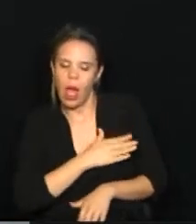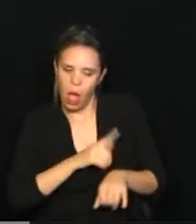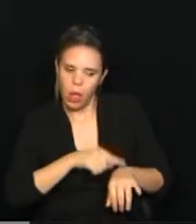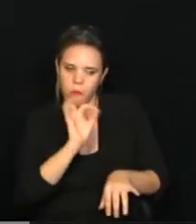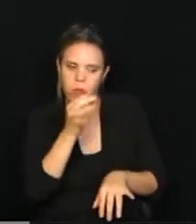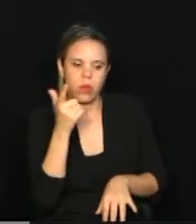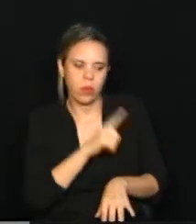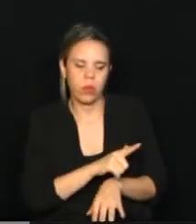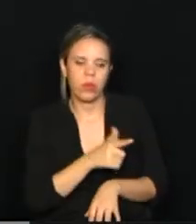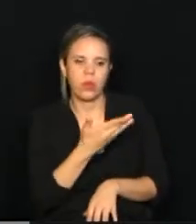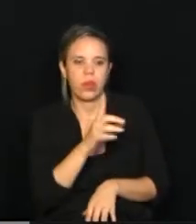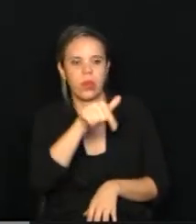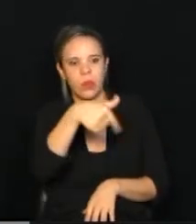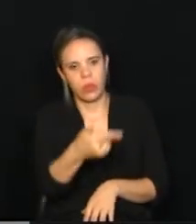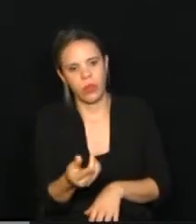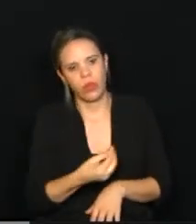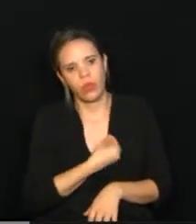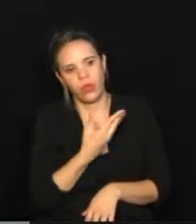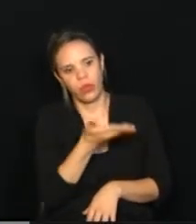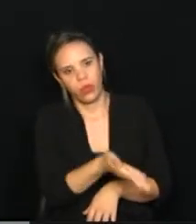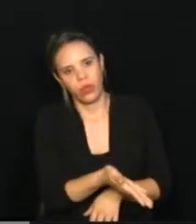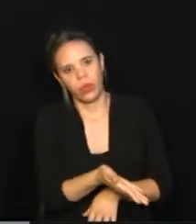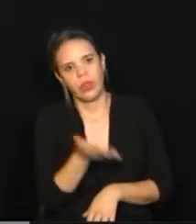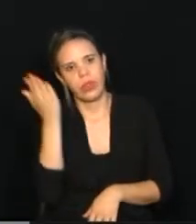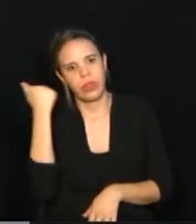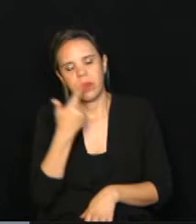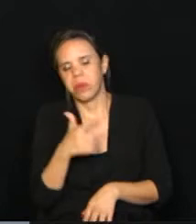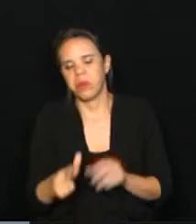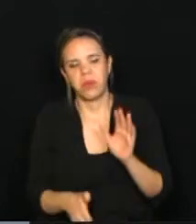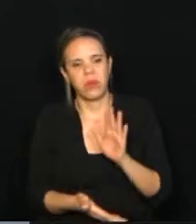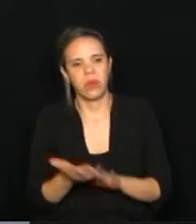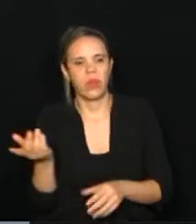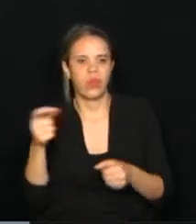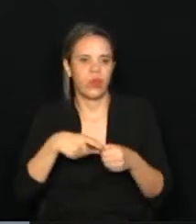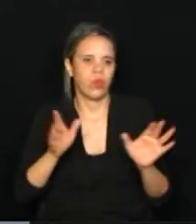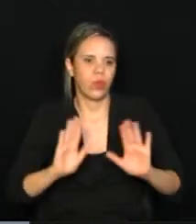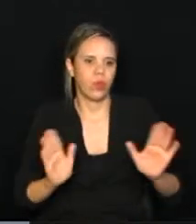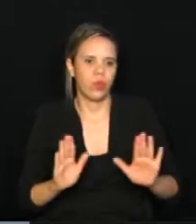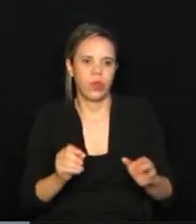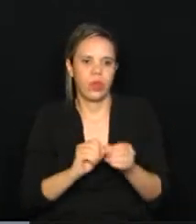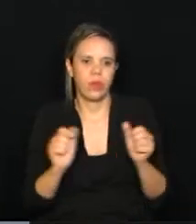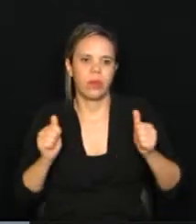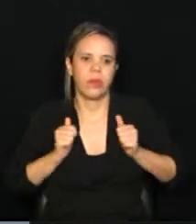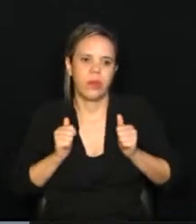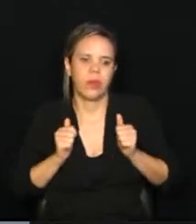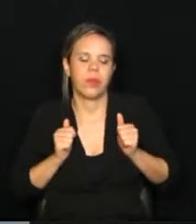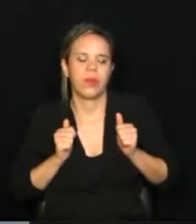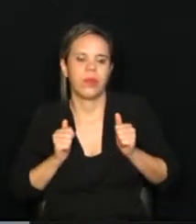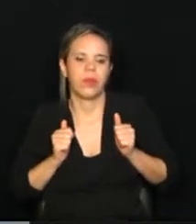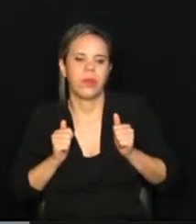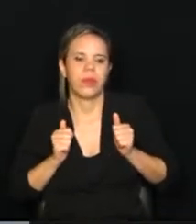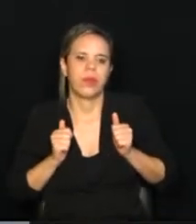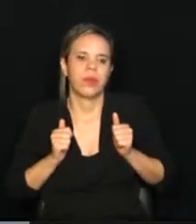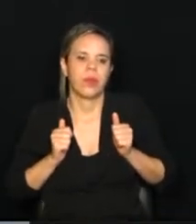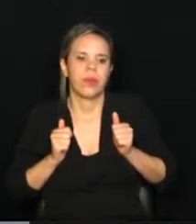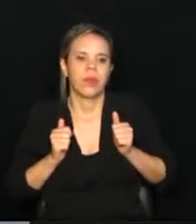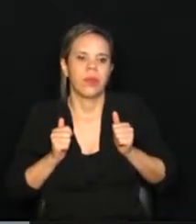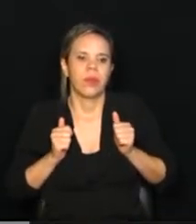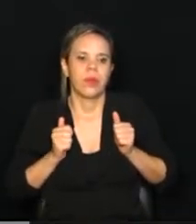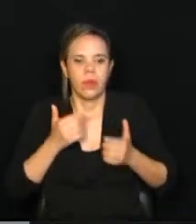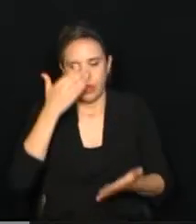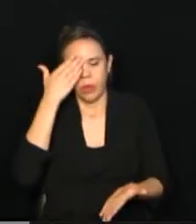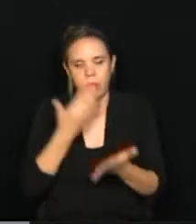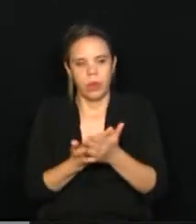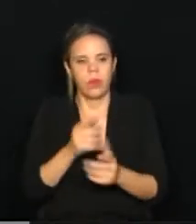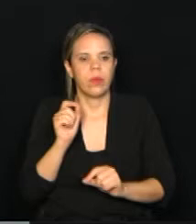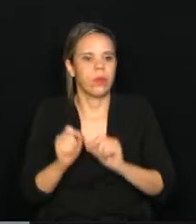hora, daqui a pouco você tá lá. Mas eu sabia que eu não ia voltar sem fazer nada, né? Então, acredito